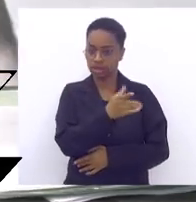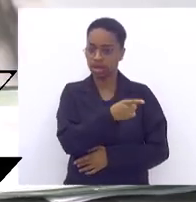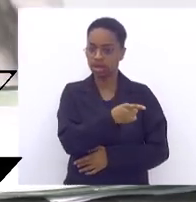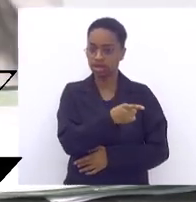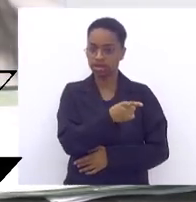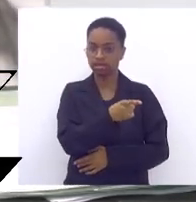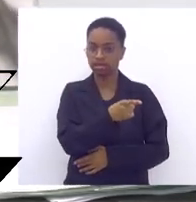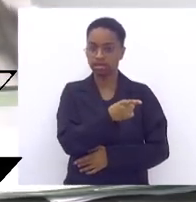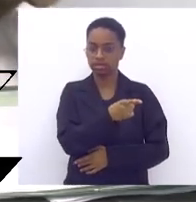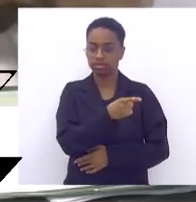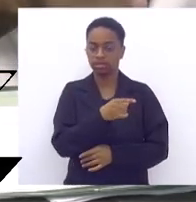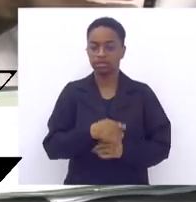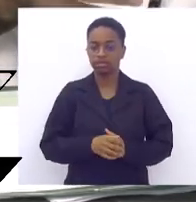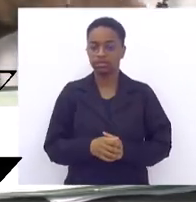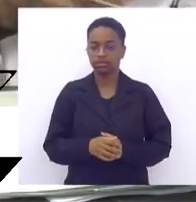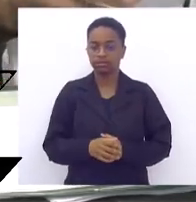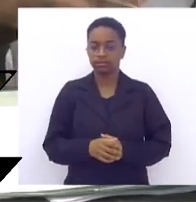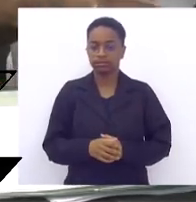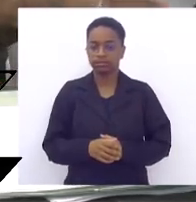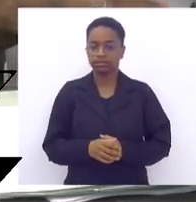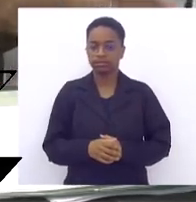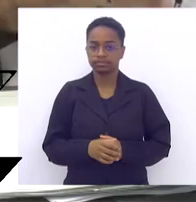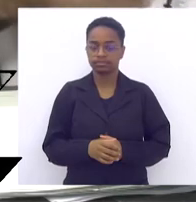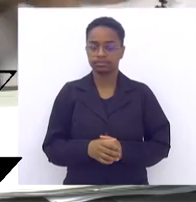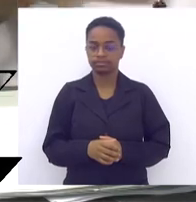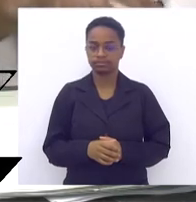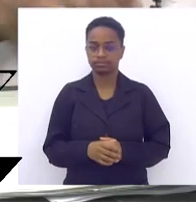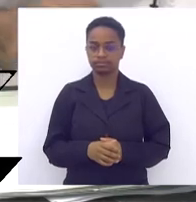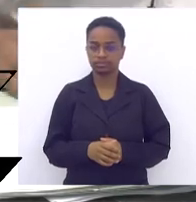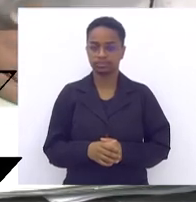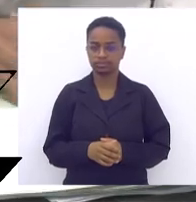né? Agora,